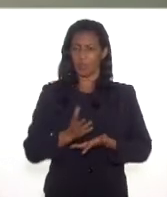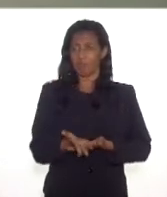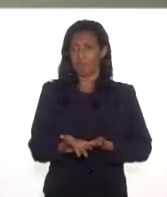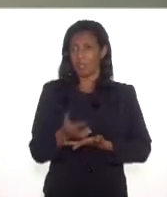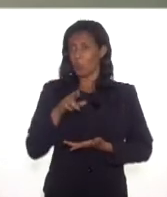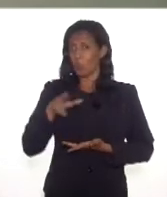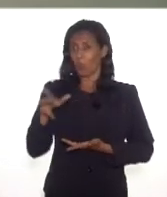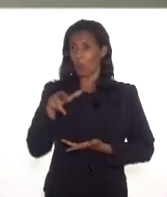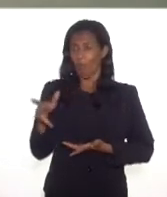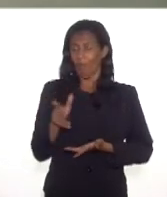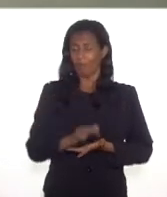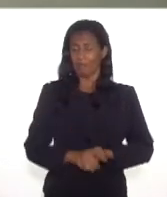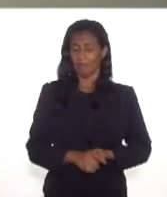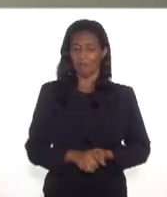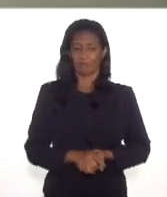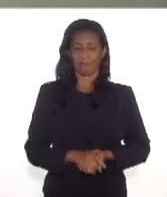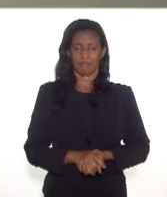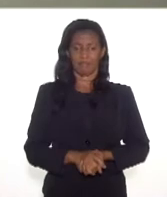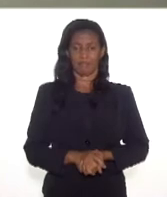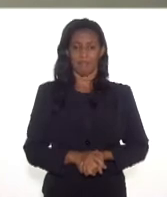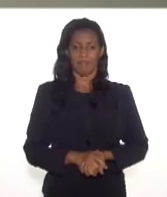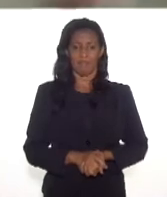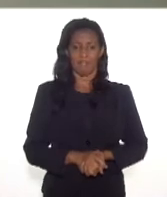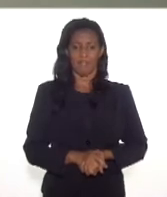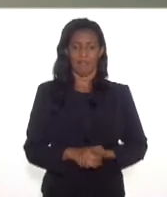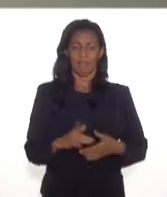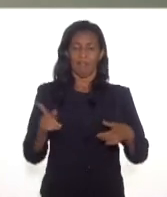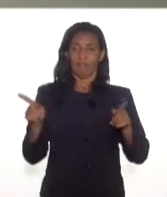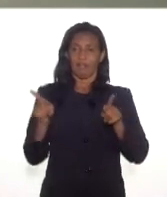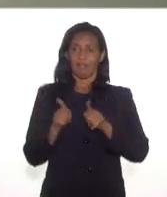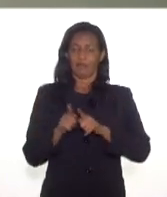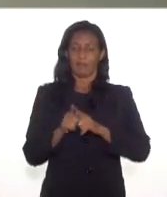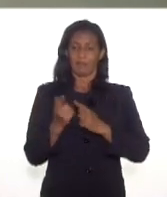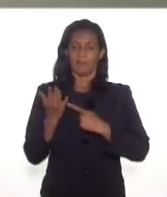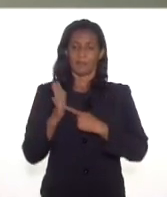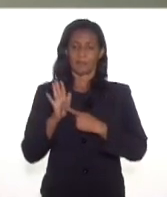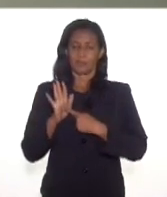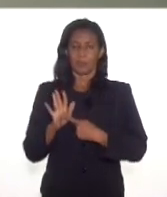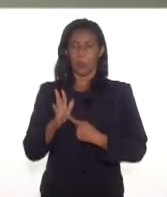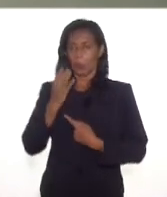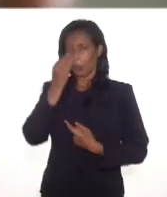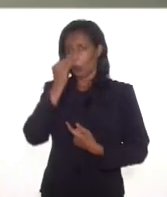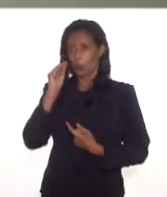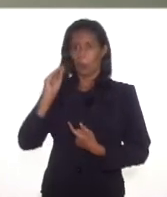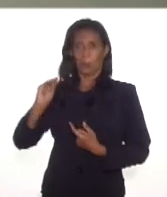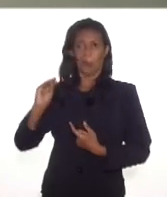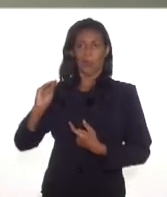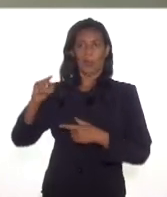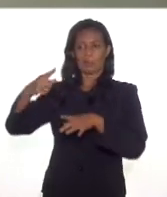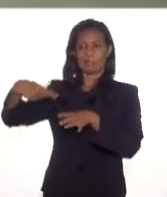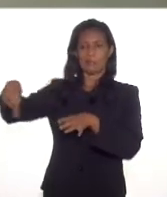para imputar uma possível rejeição daquela